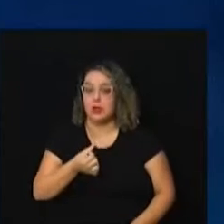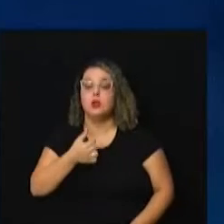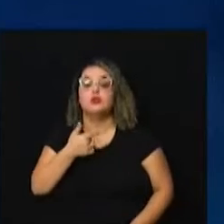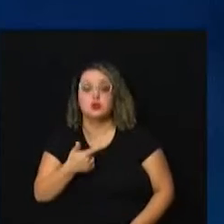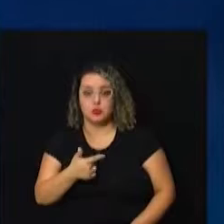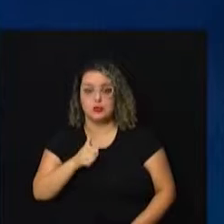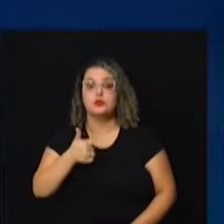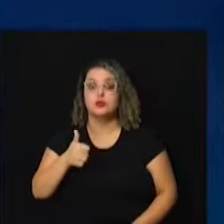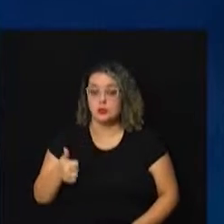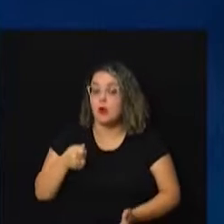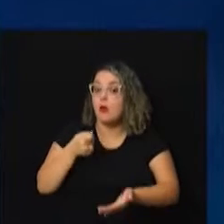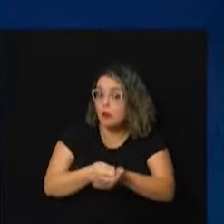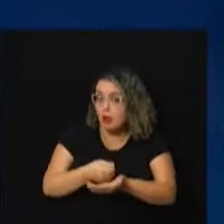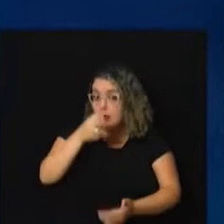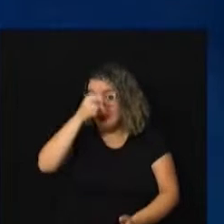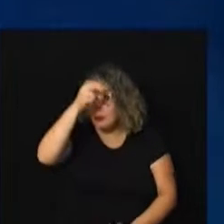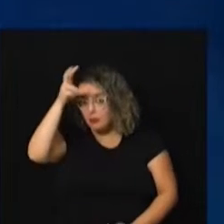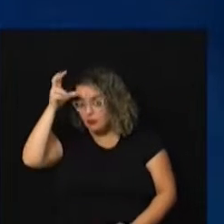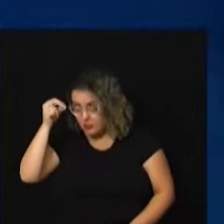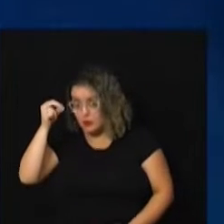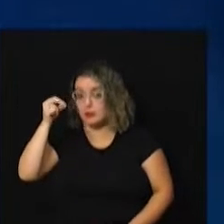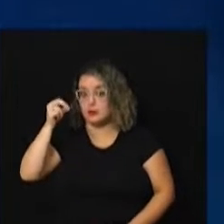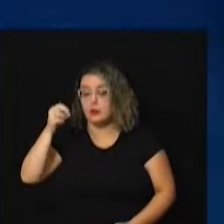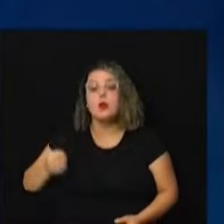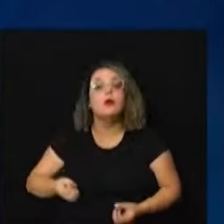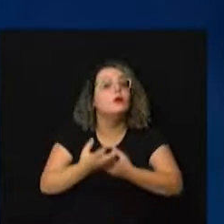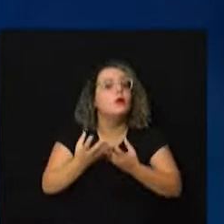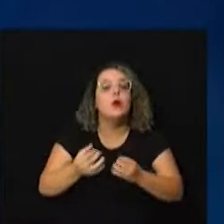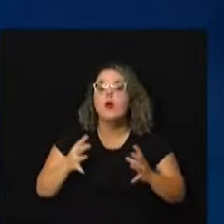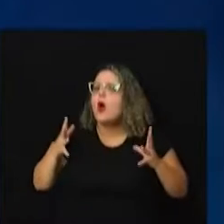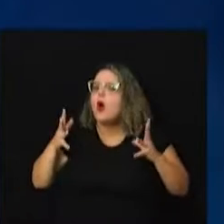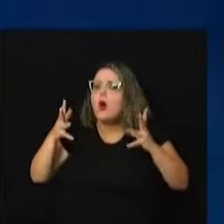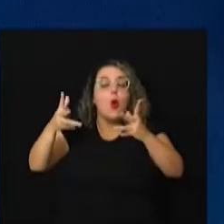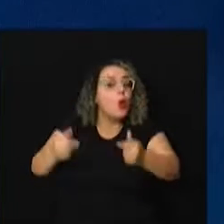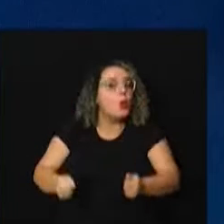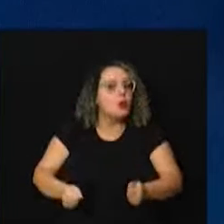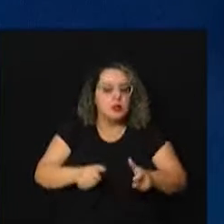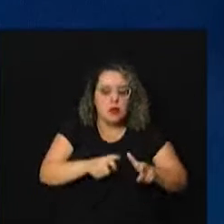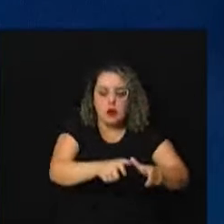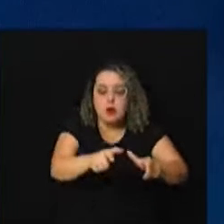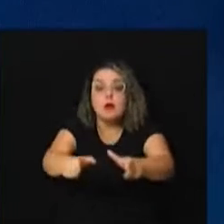prefeito, vira lei. Isso mesmo, e é hora de uma delas. Olha, a gente está falando da Lei